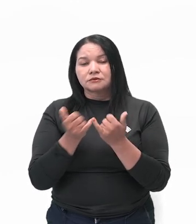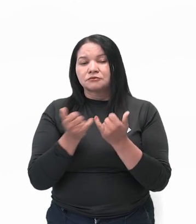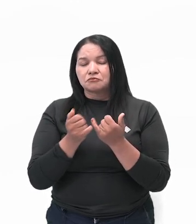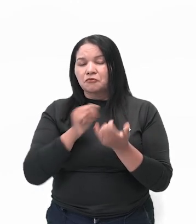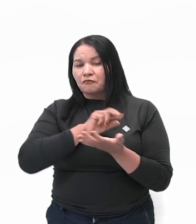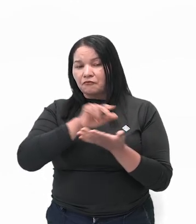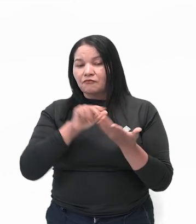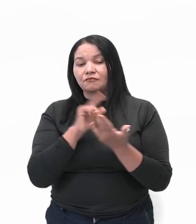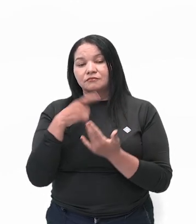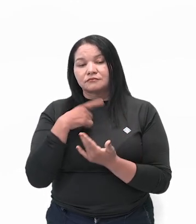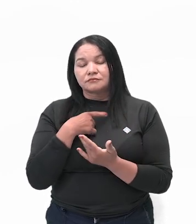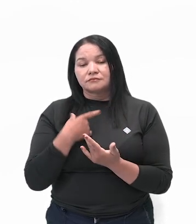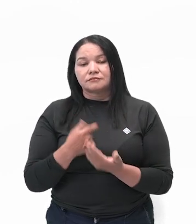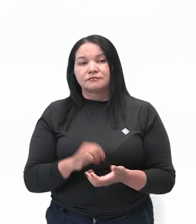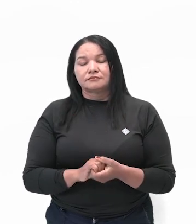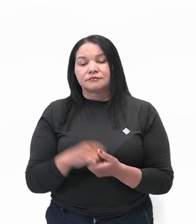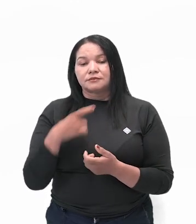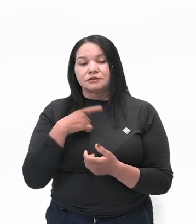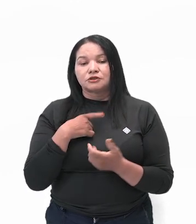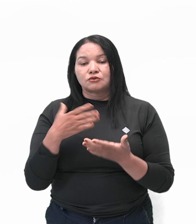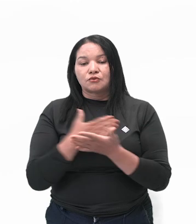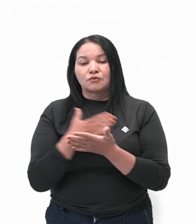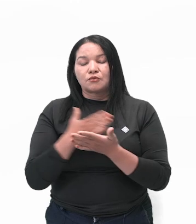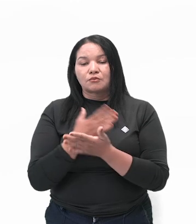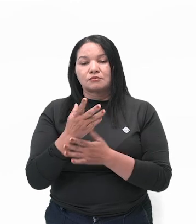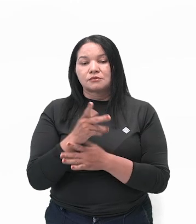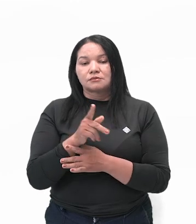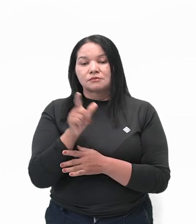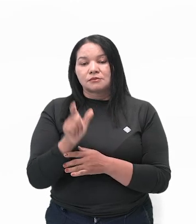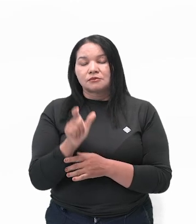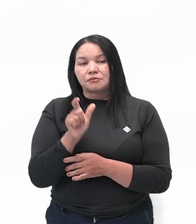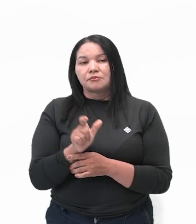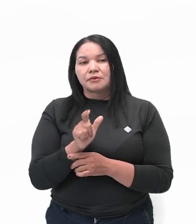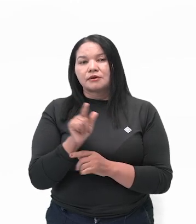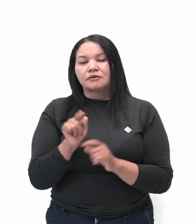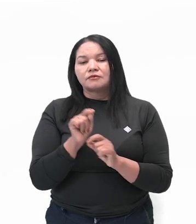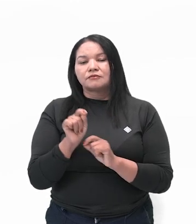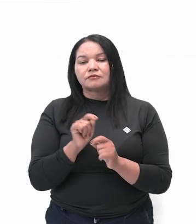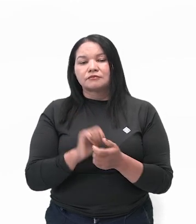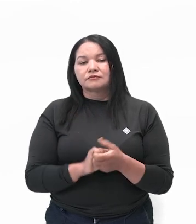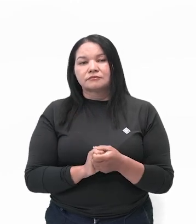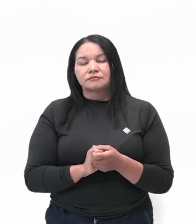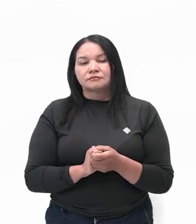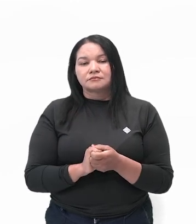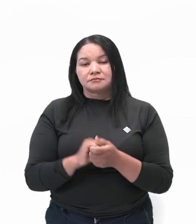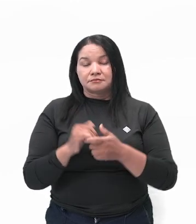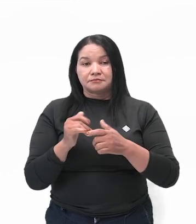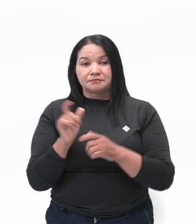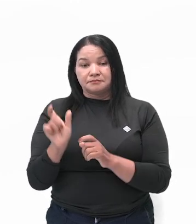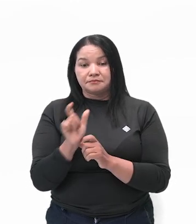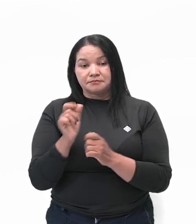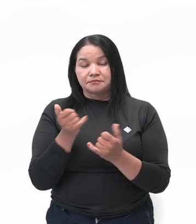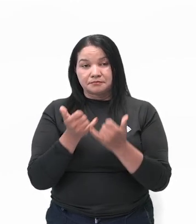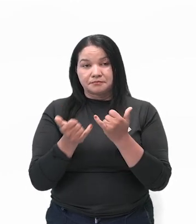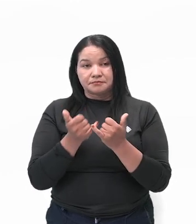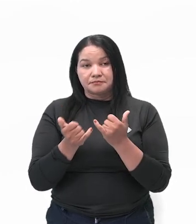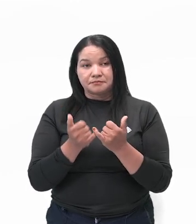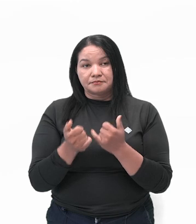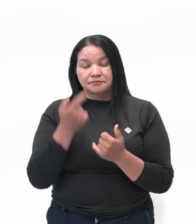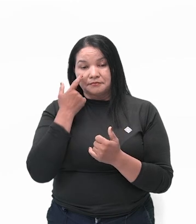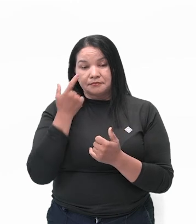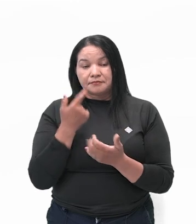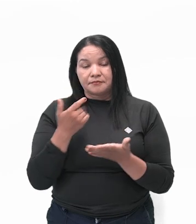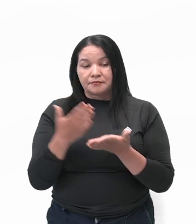vários cognatos, aquelas palavras que se parecem. Vou sublinhar algumas aqui